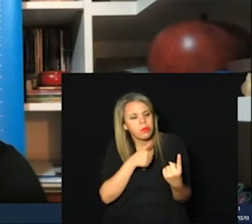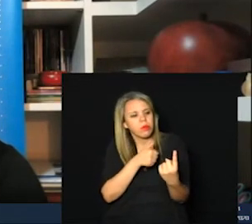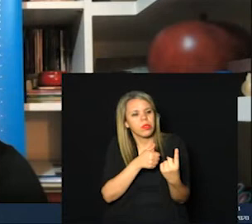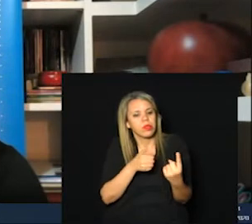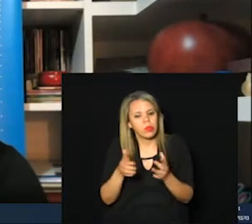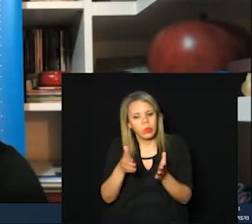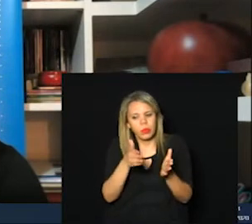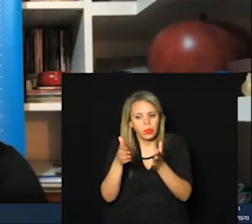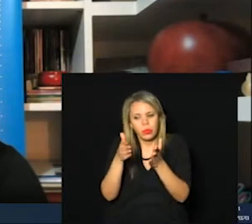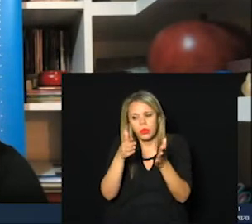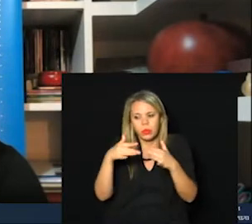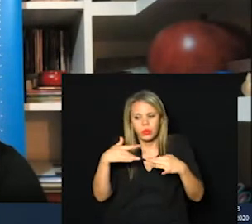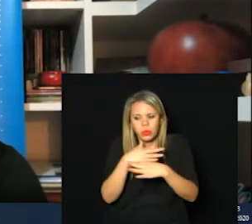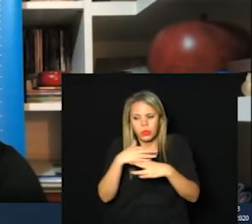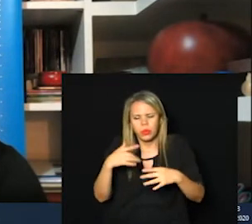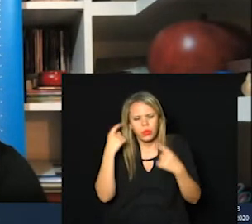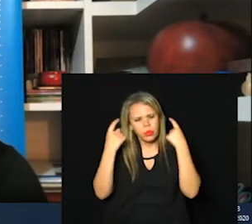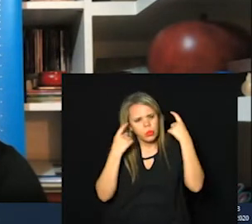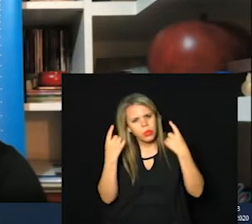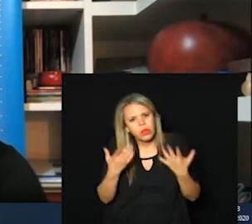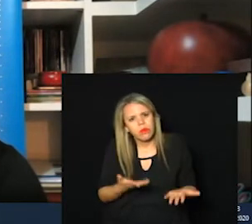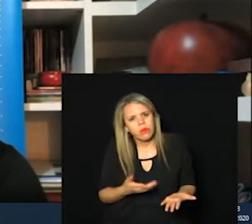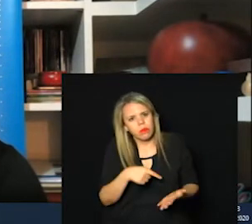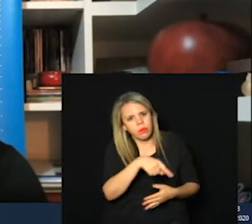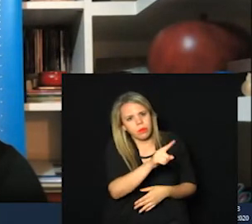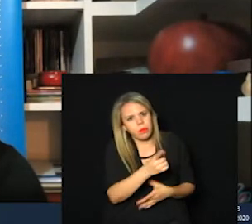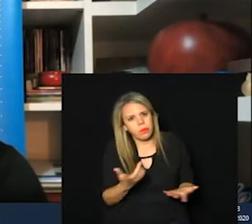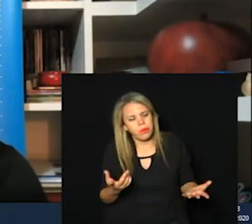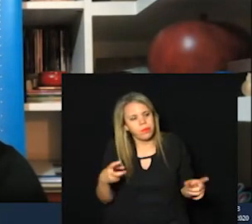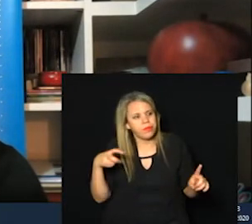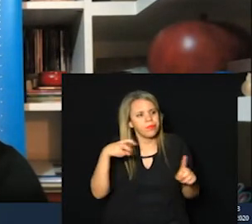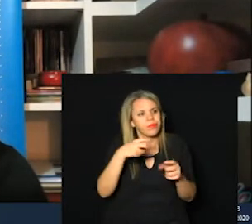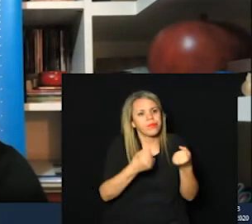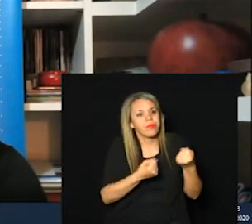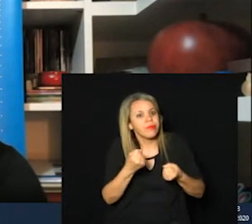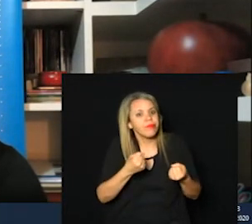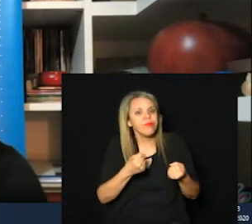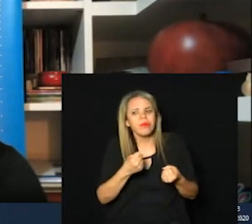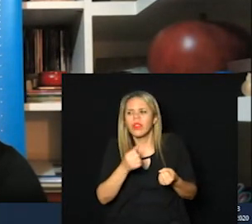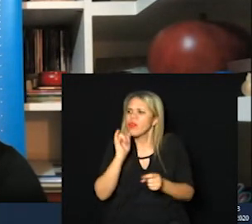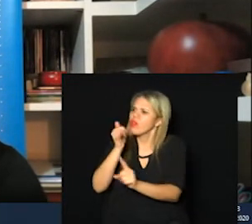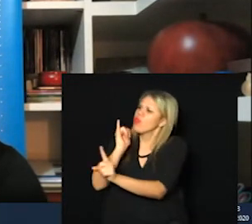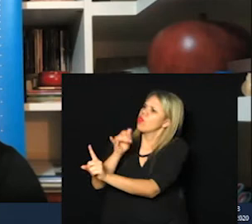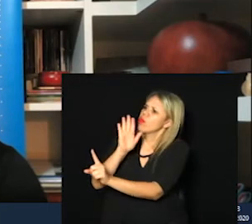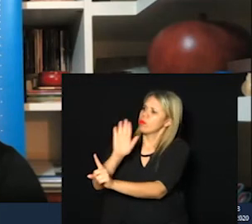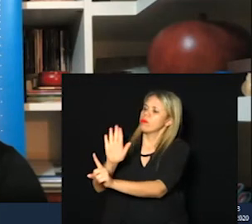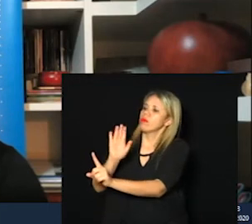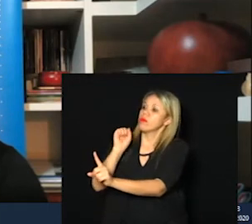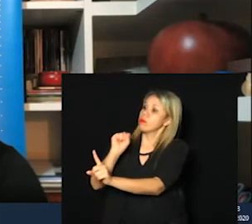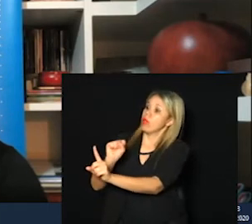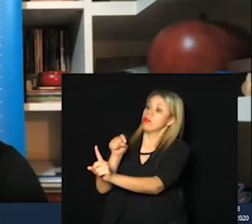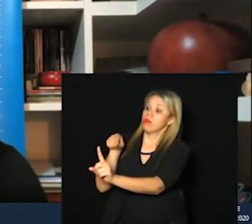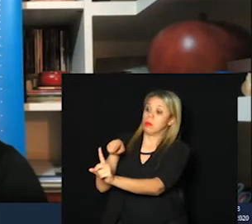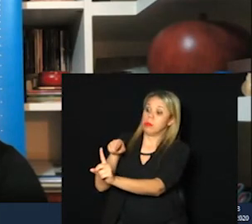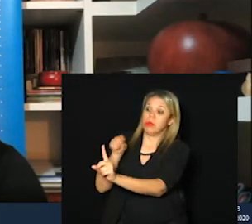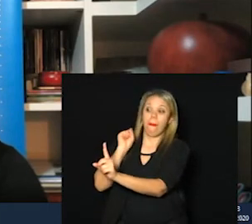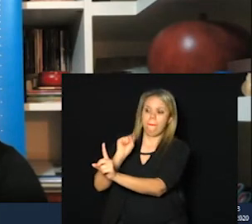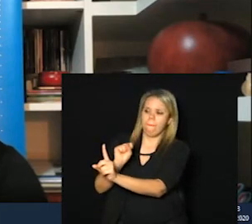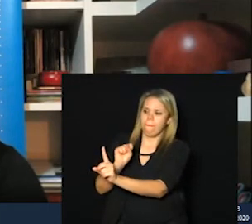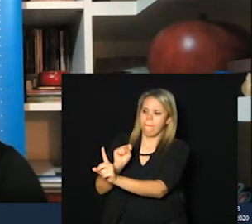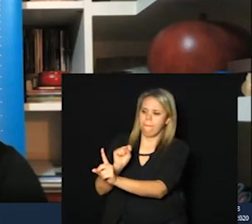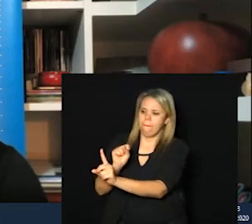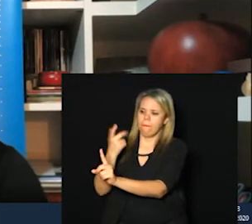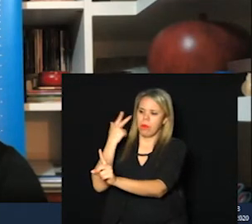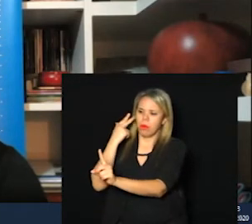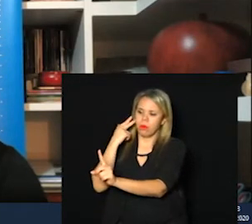muito movimentada. Ela, preocupada que ele fosse parar entre os carros, o repreendeu. Ele parou, como é comum